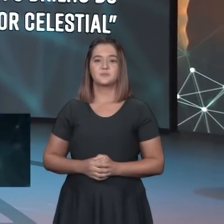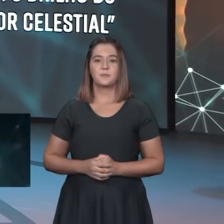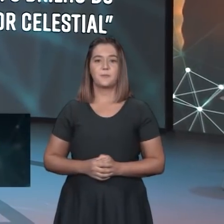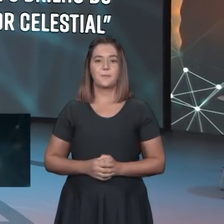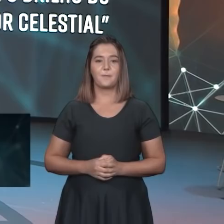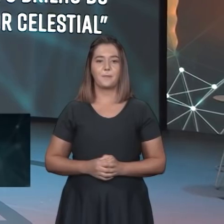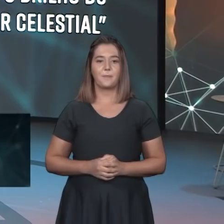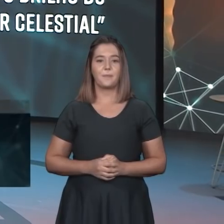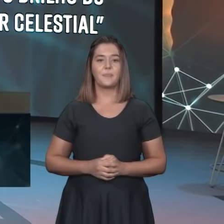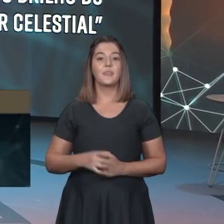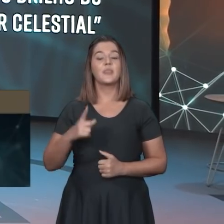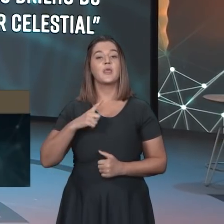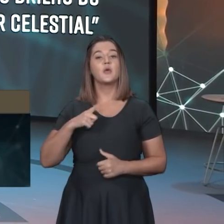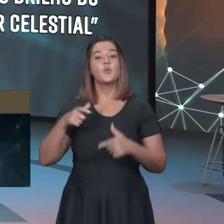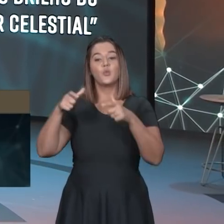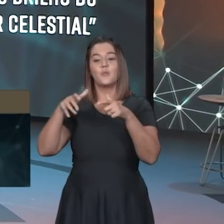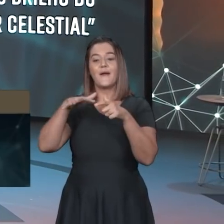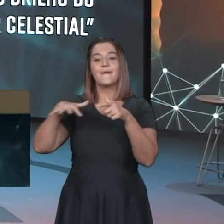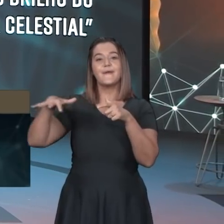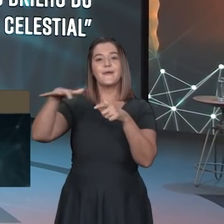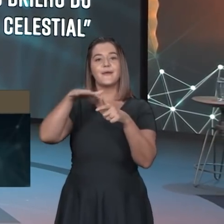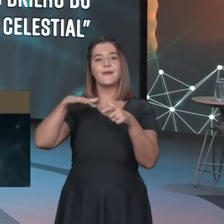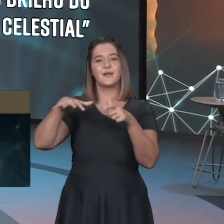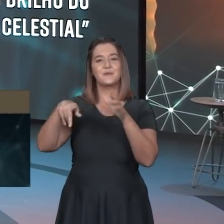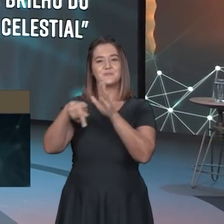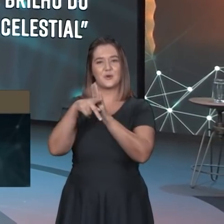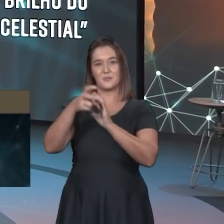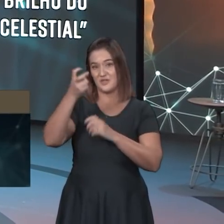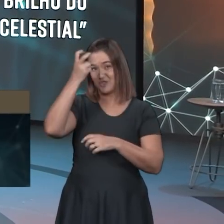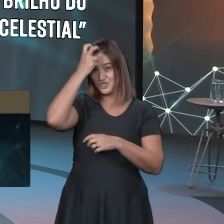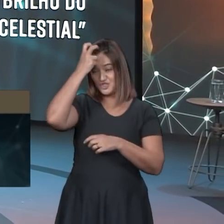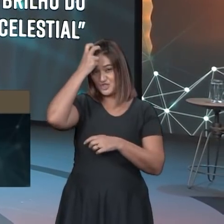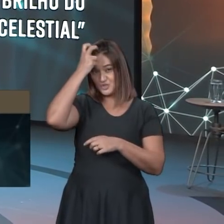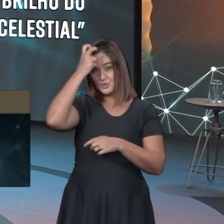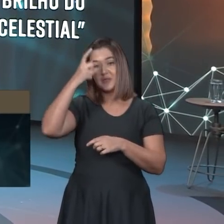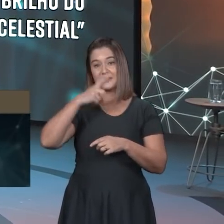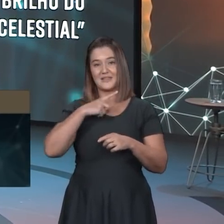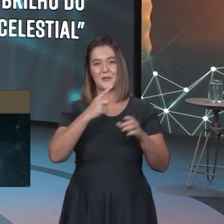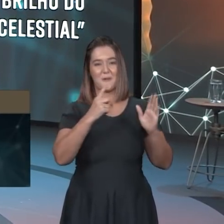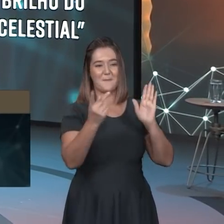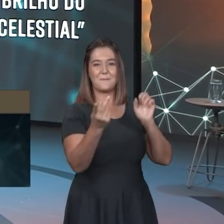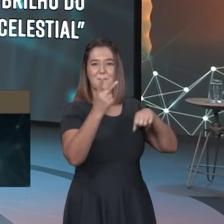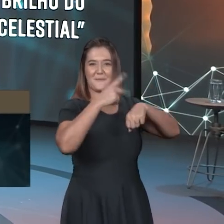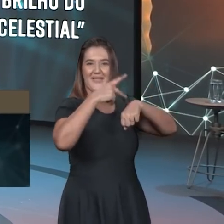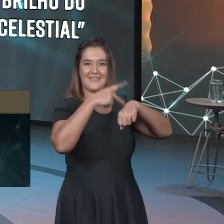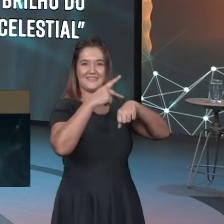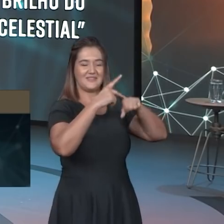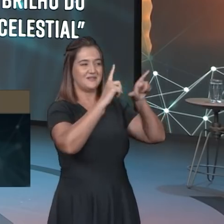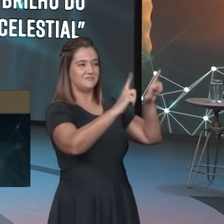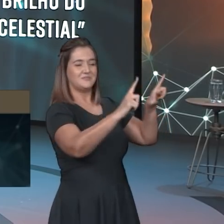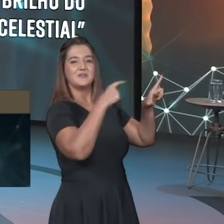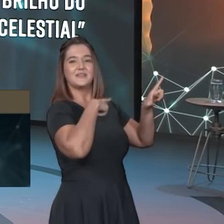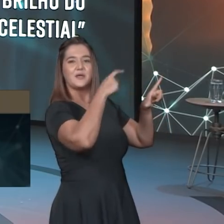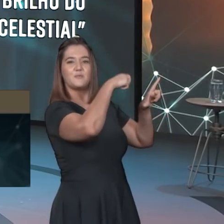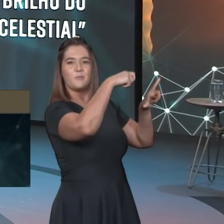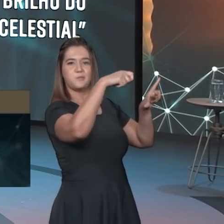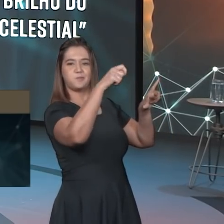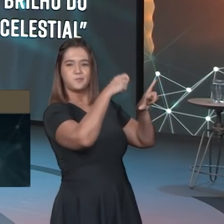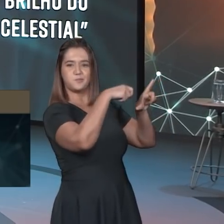uma ilha do Egito, há uma inscrição numa coluna que diz assim, a respeito de de Augusto